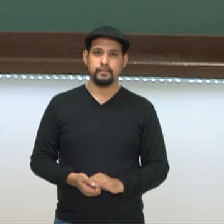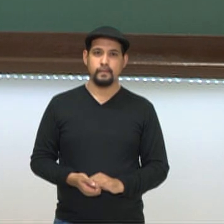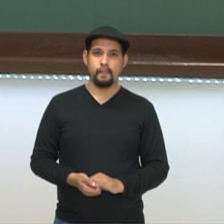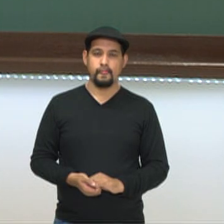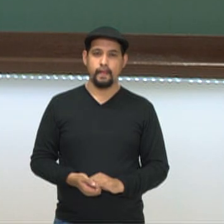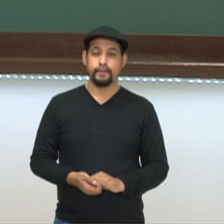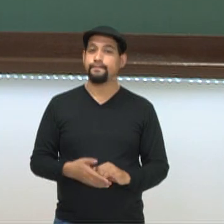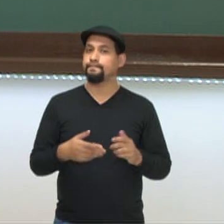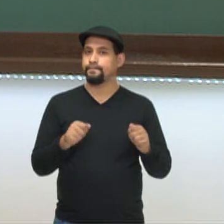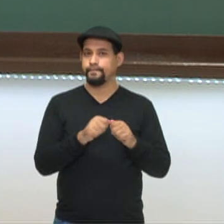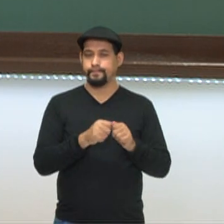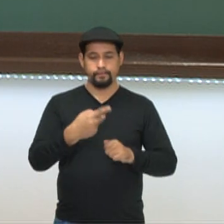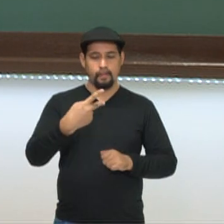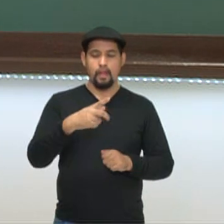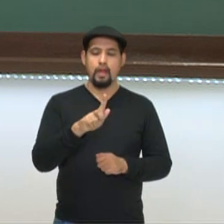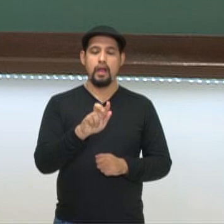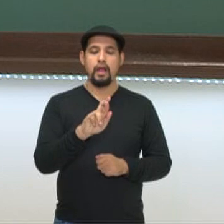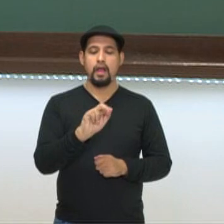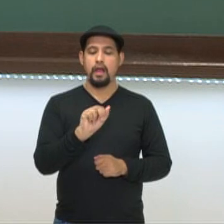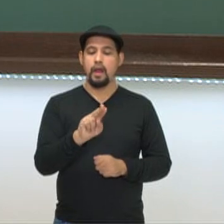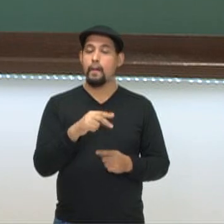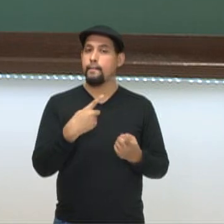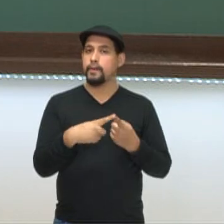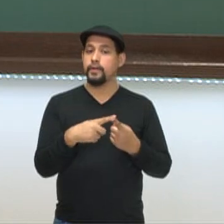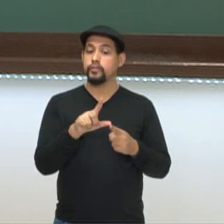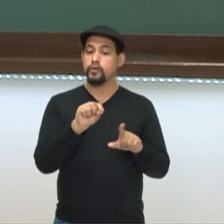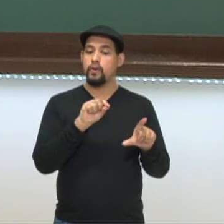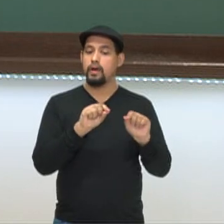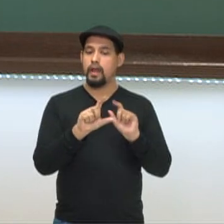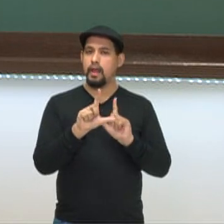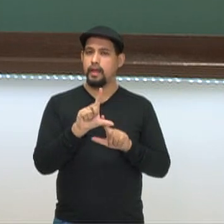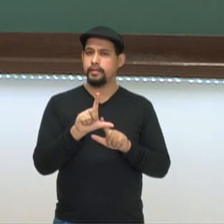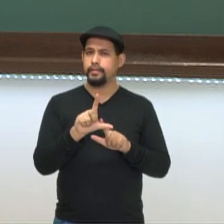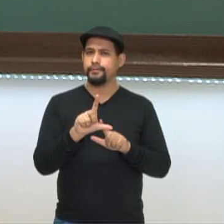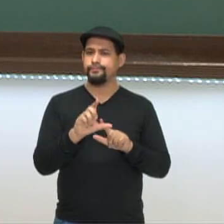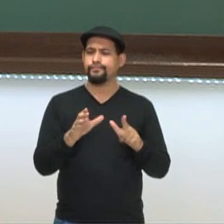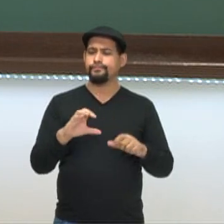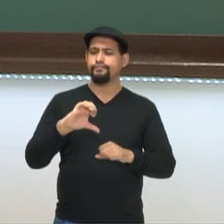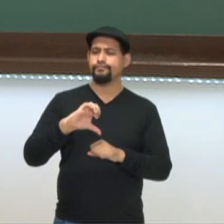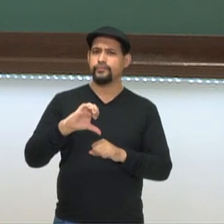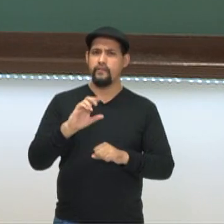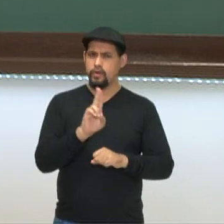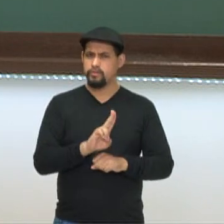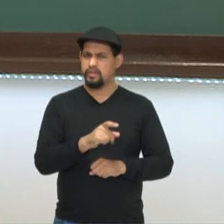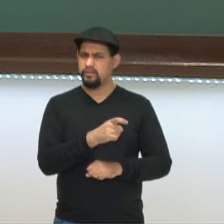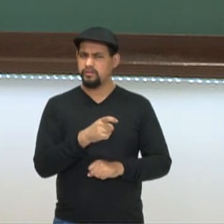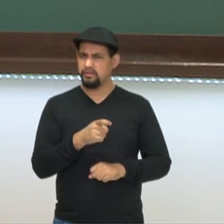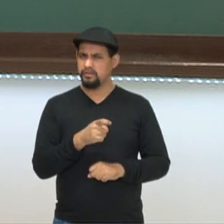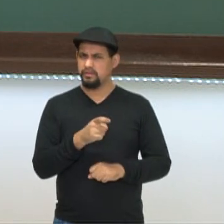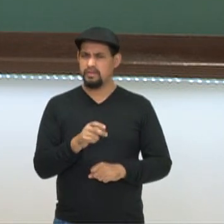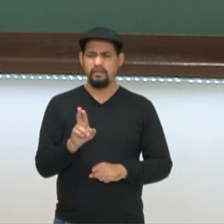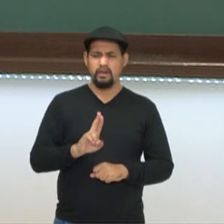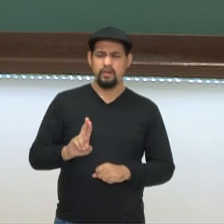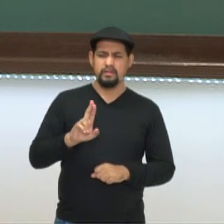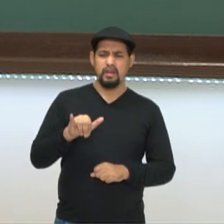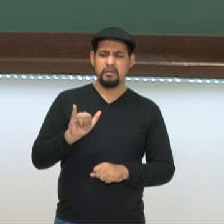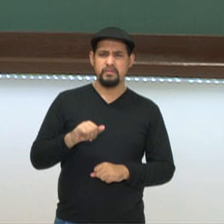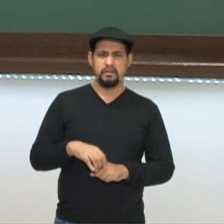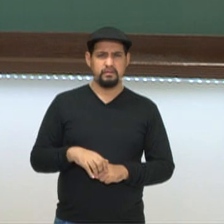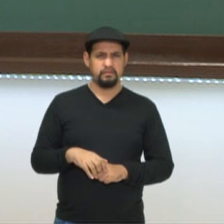Para você escrever uma equação de segundo grau, primeiro você tem que escolher a letra, certo? A incógnita. Você vai usar x? Você vai usar